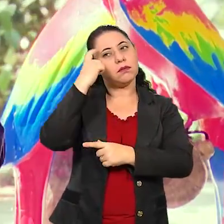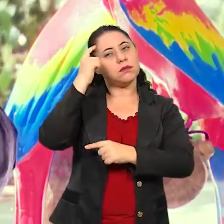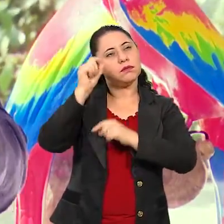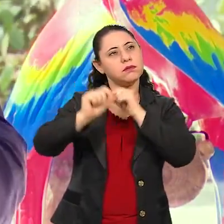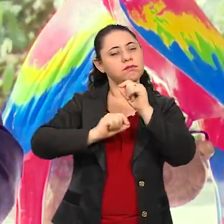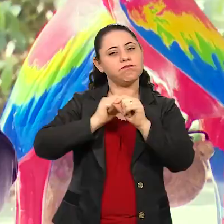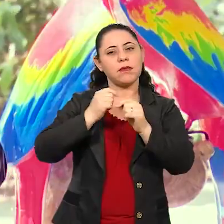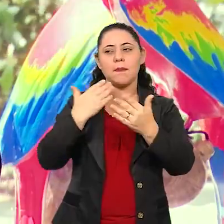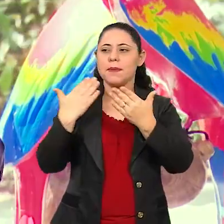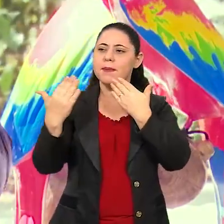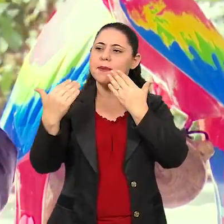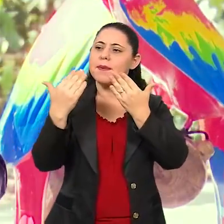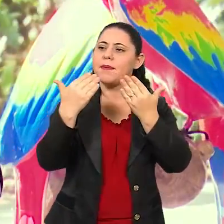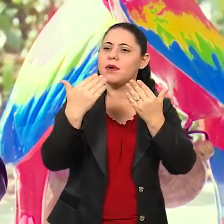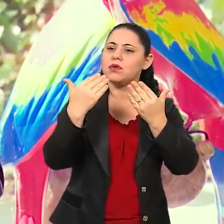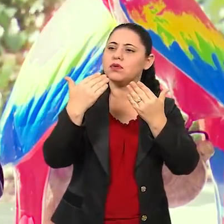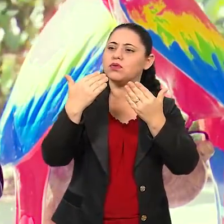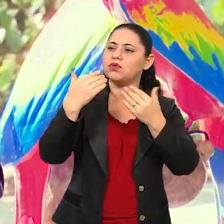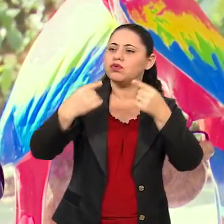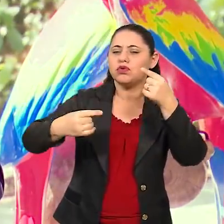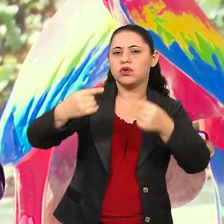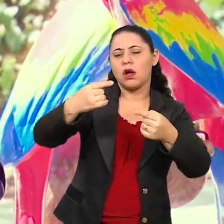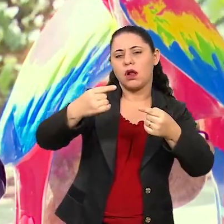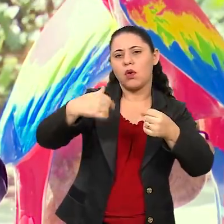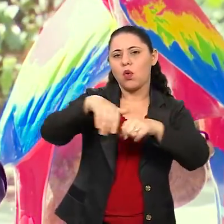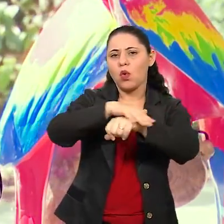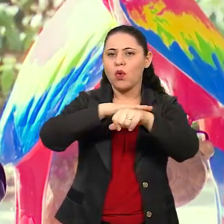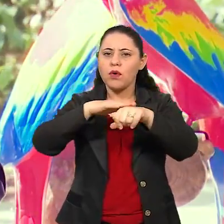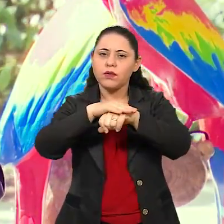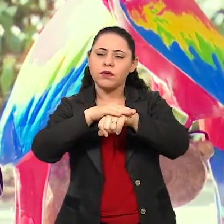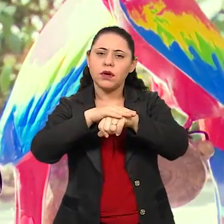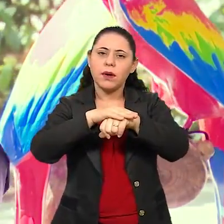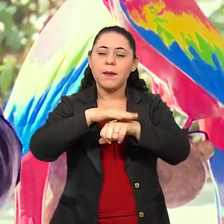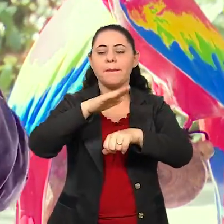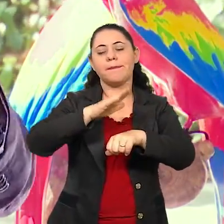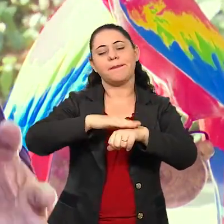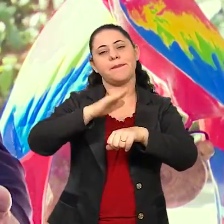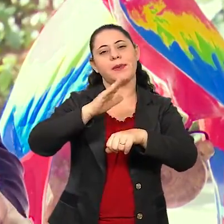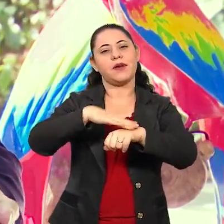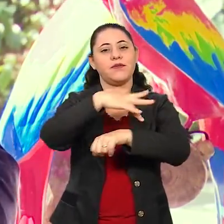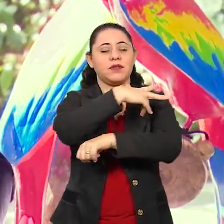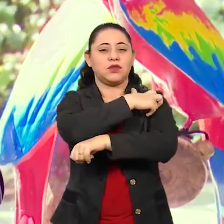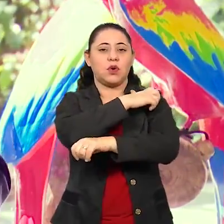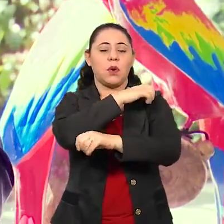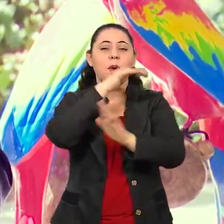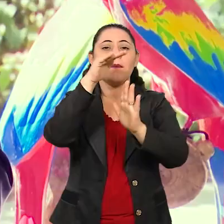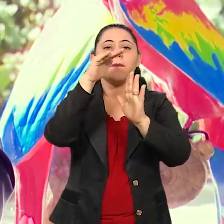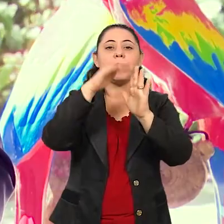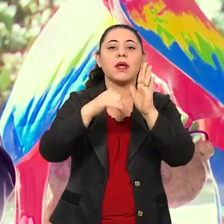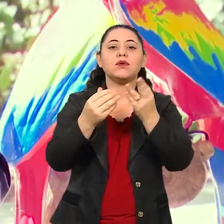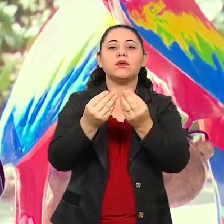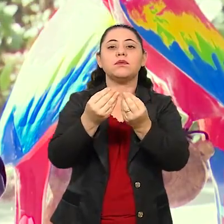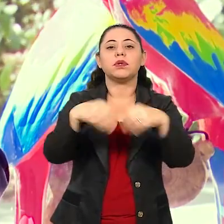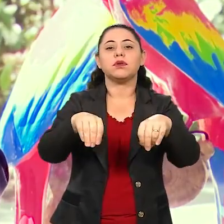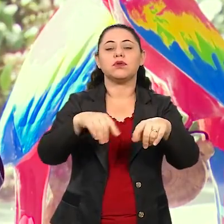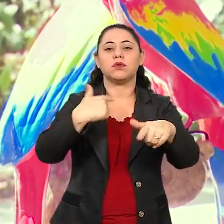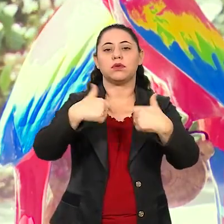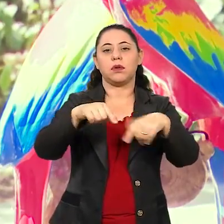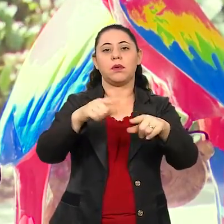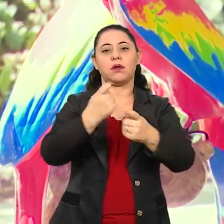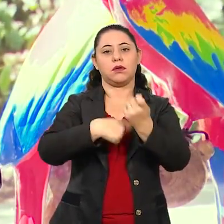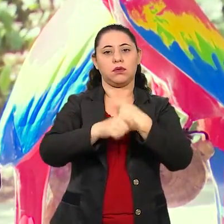Então acho que o diálogo Norte os ações e o resultado foi o que mais vacilou e o que menos